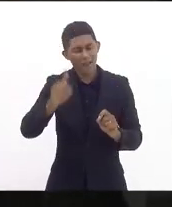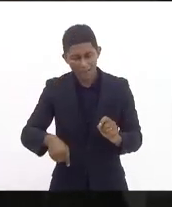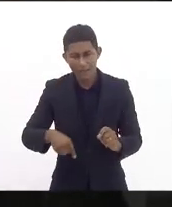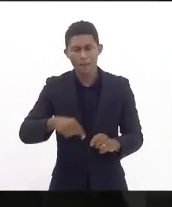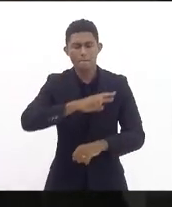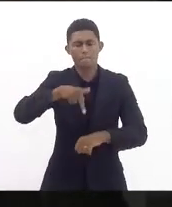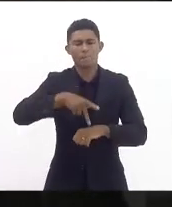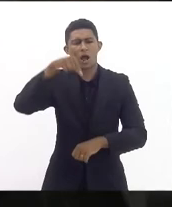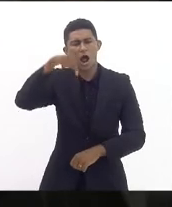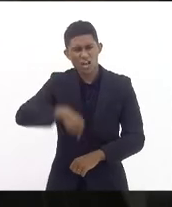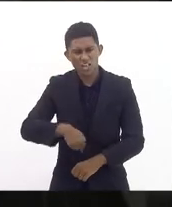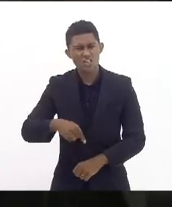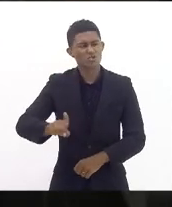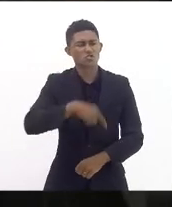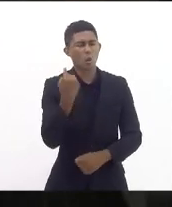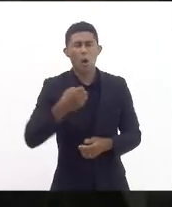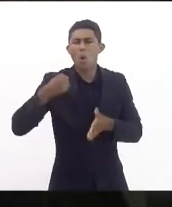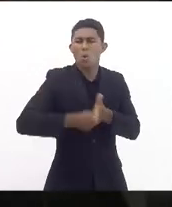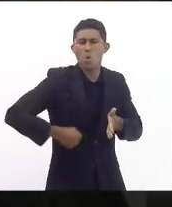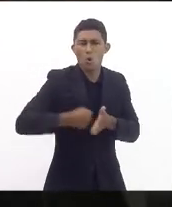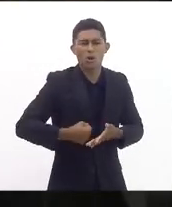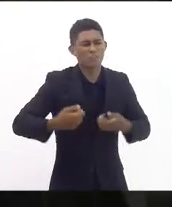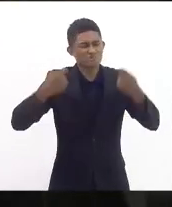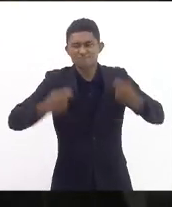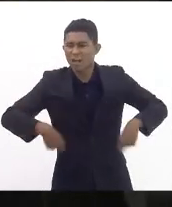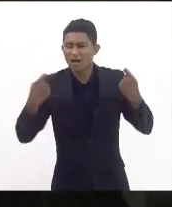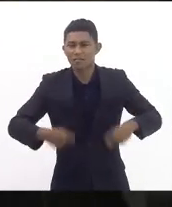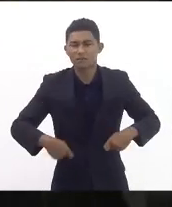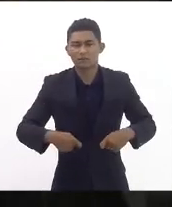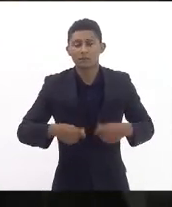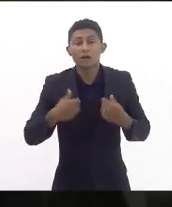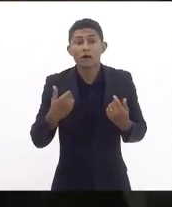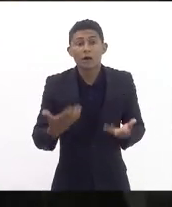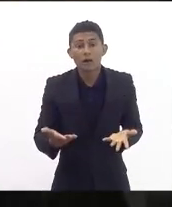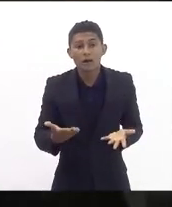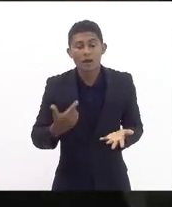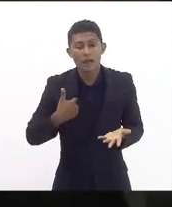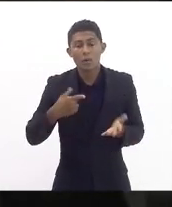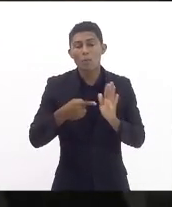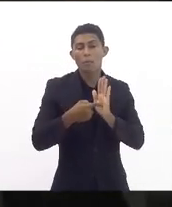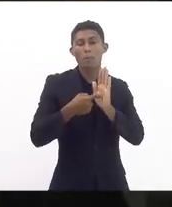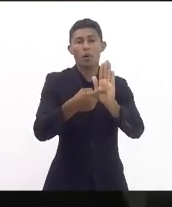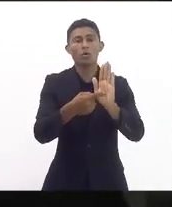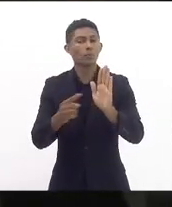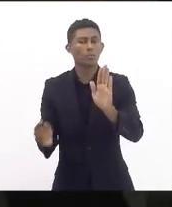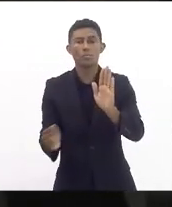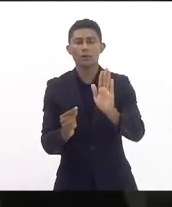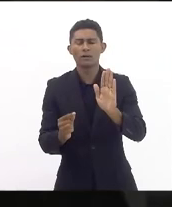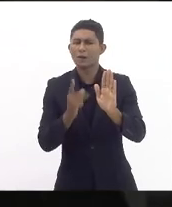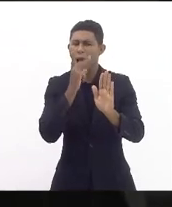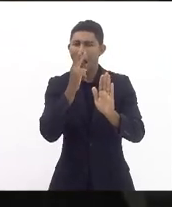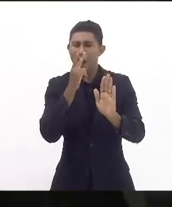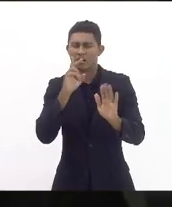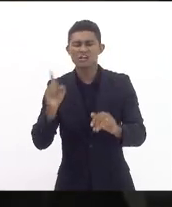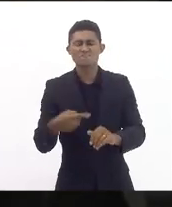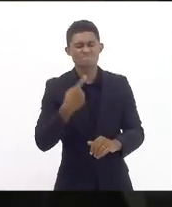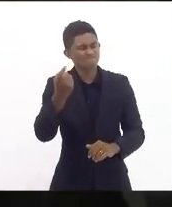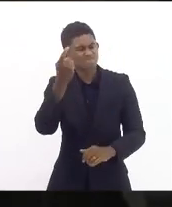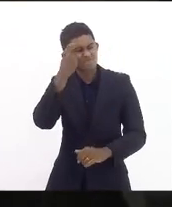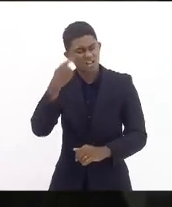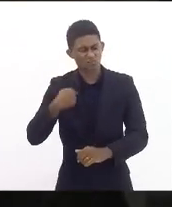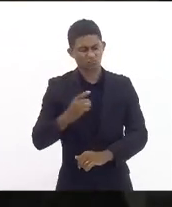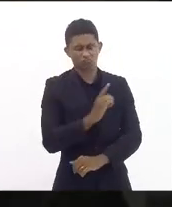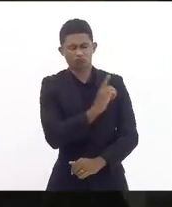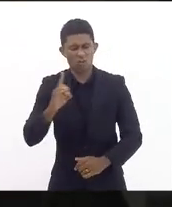exacerbado eu só tô querendo mostrar como esse extremismo no fundo se